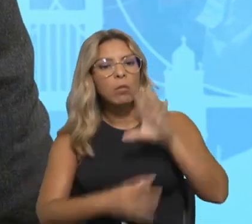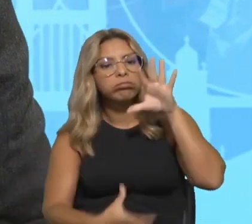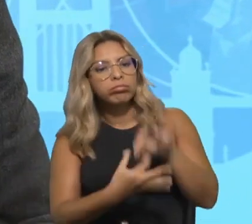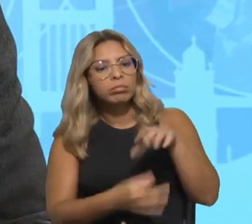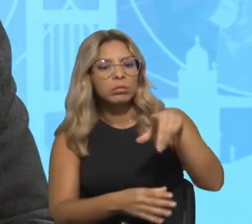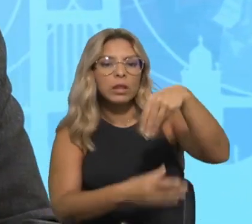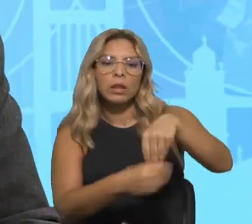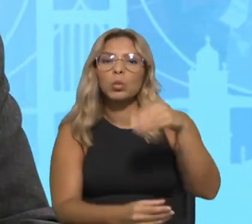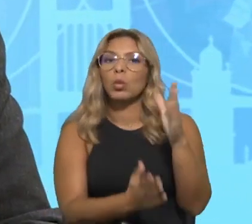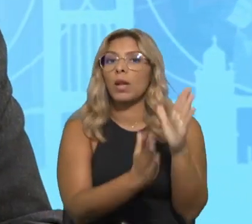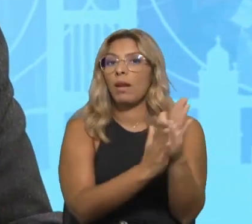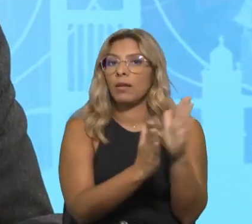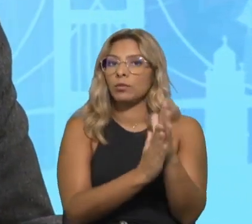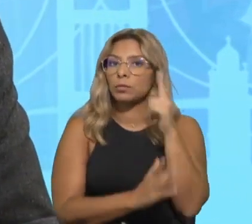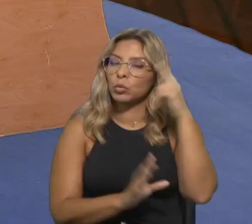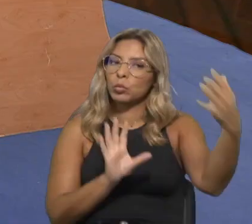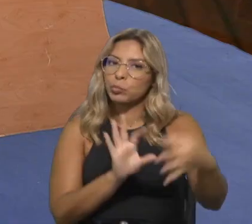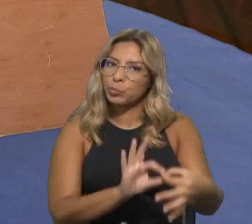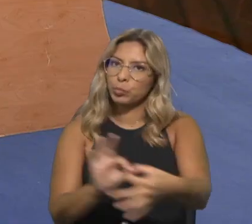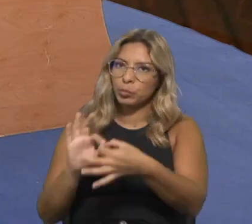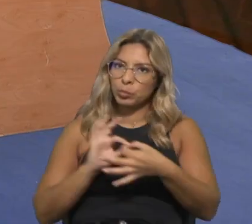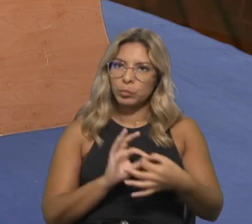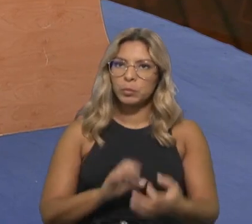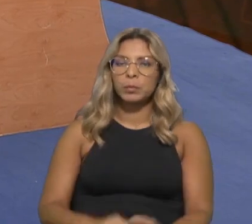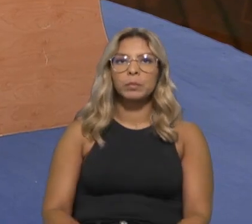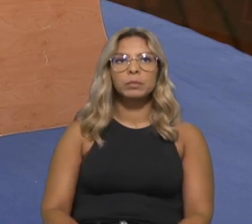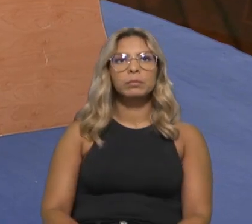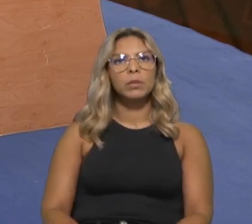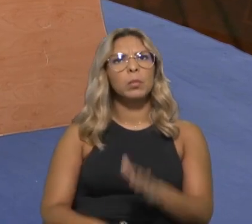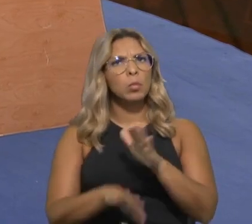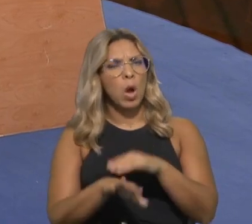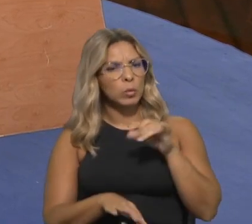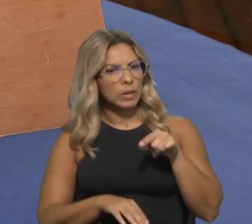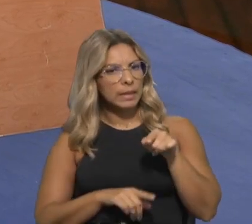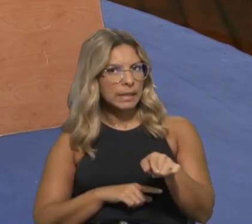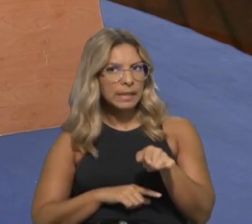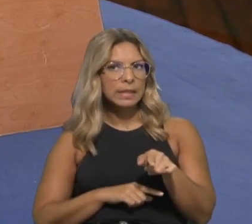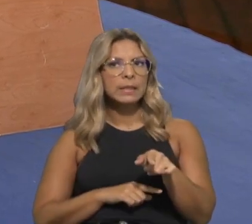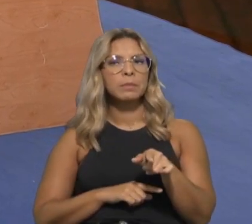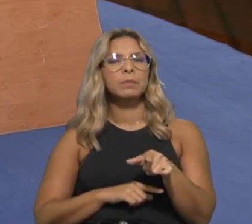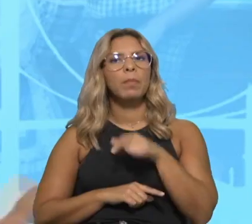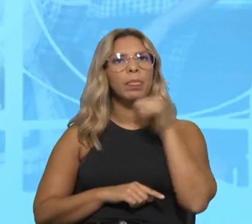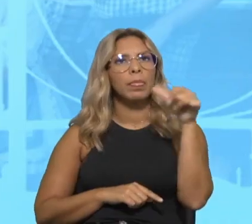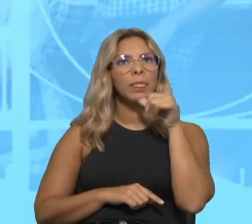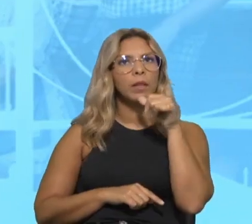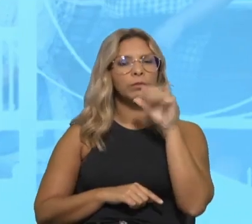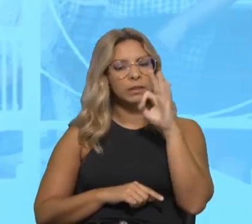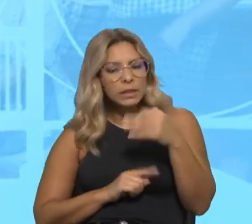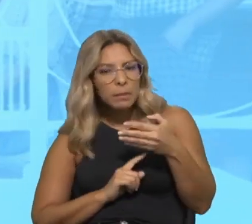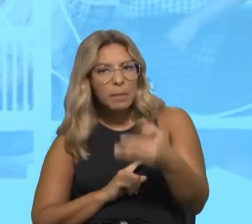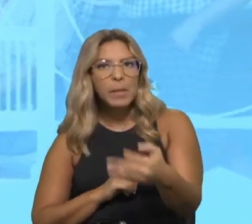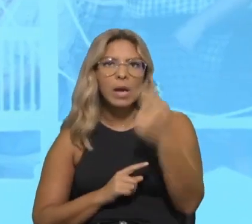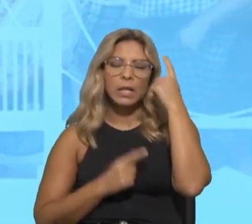Segundo o Carisma de unian Uhum E é nesse sentido que podemos ver enfim fins de semana de